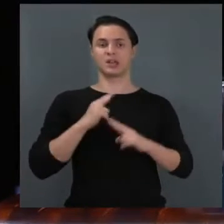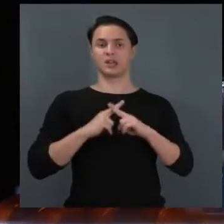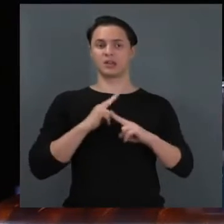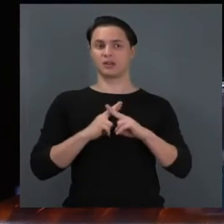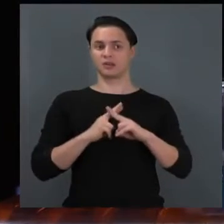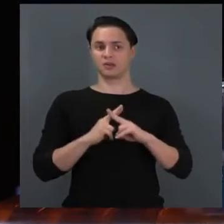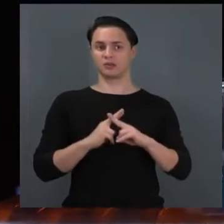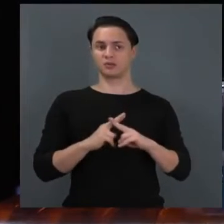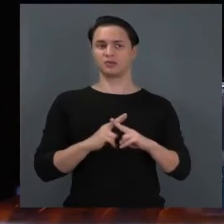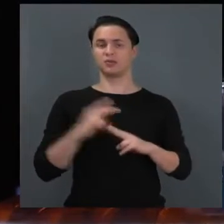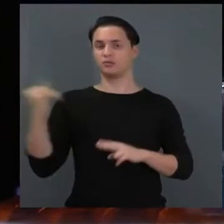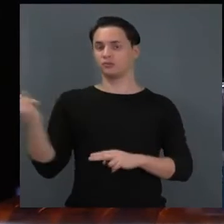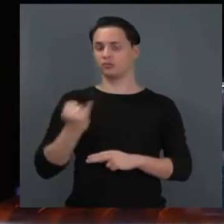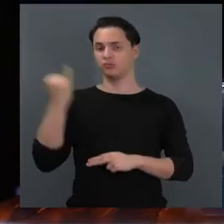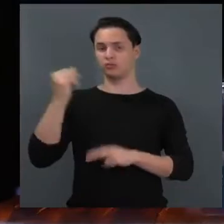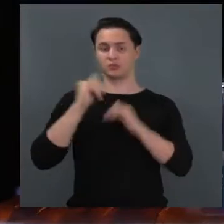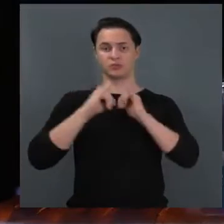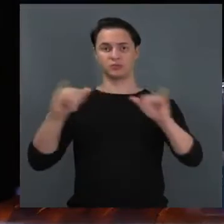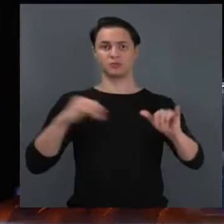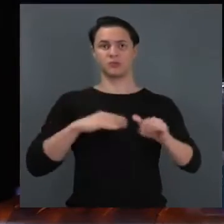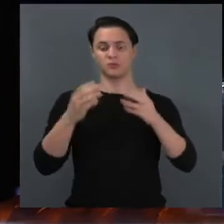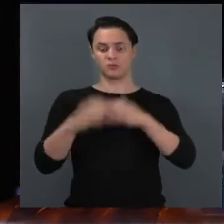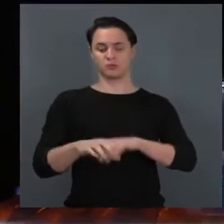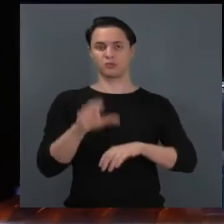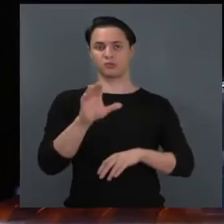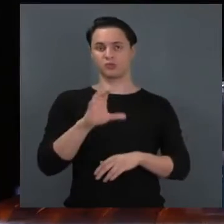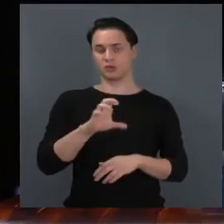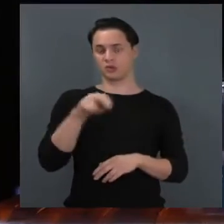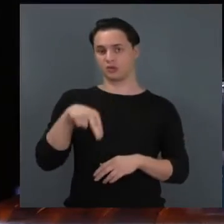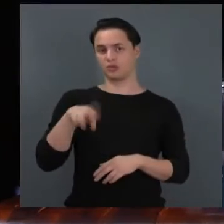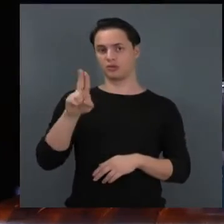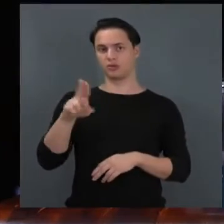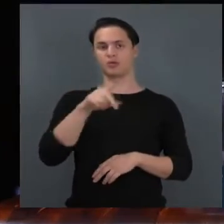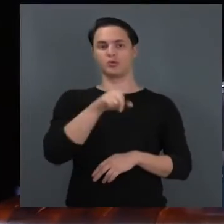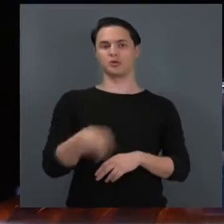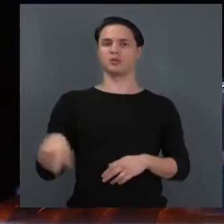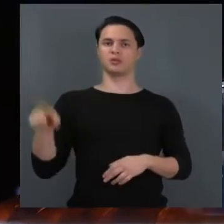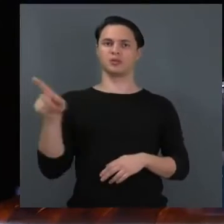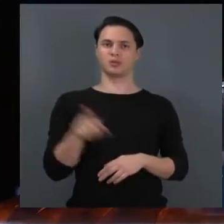Federal. Importante falar que o concurso nacional unificado foi